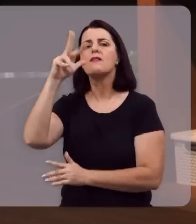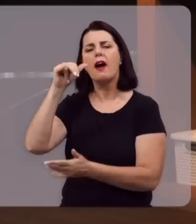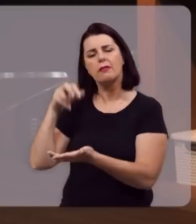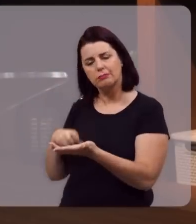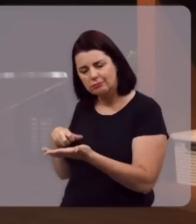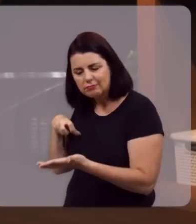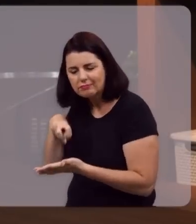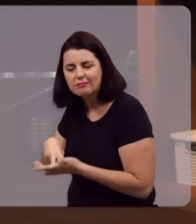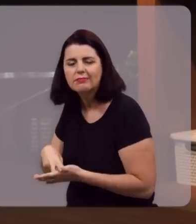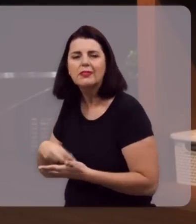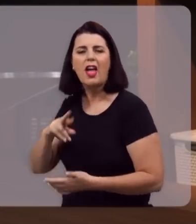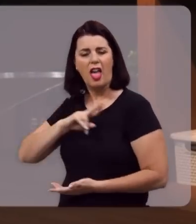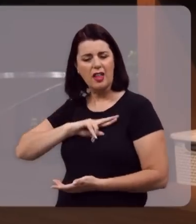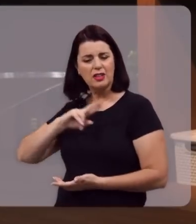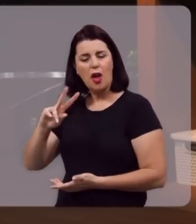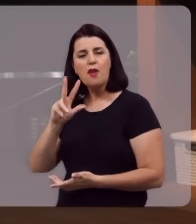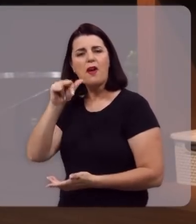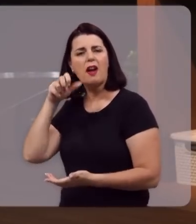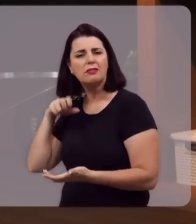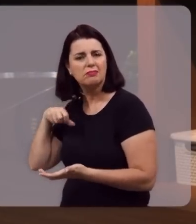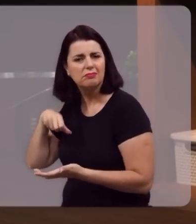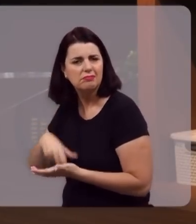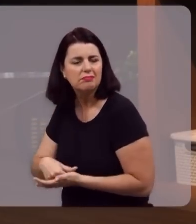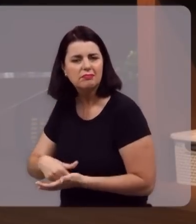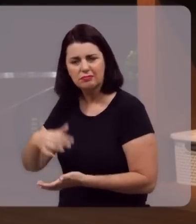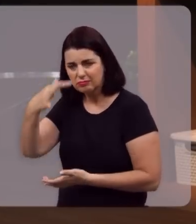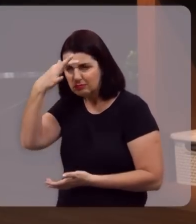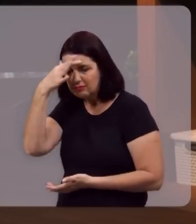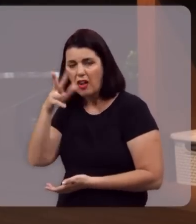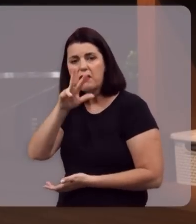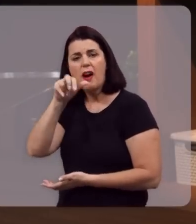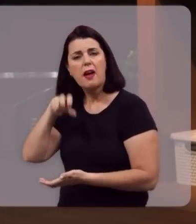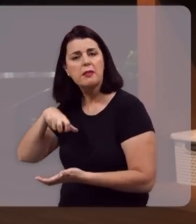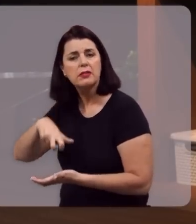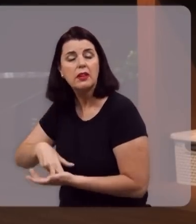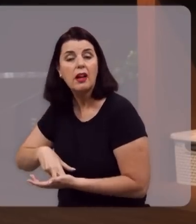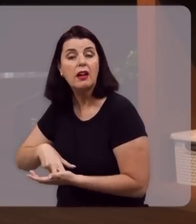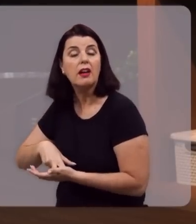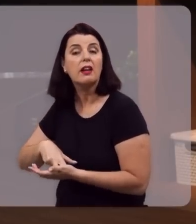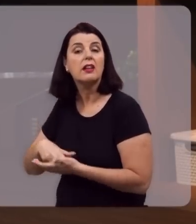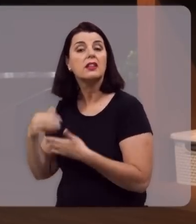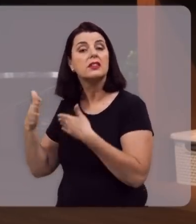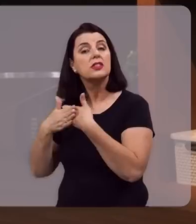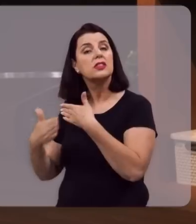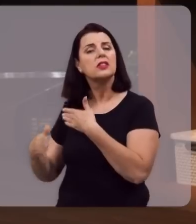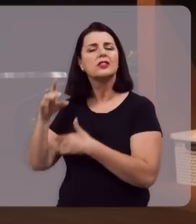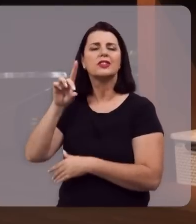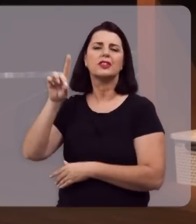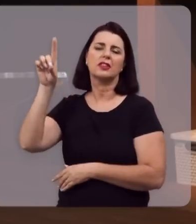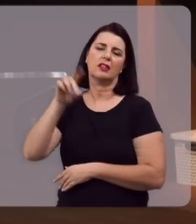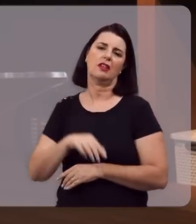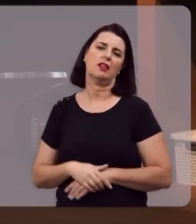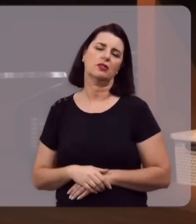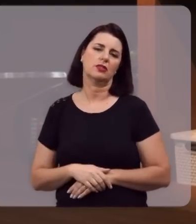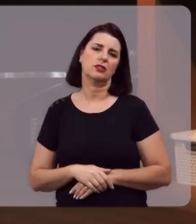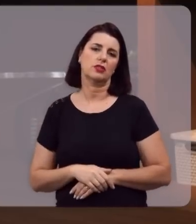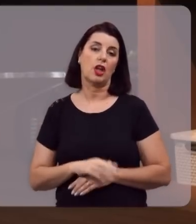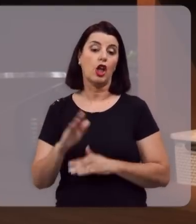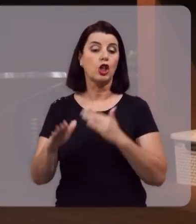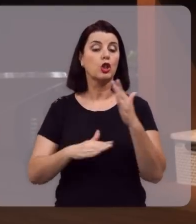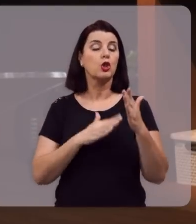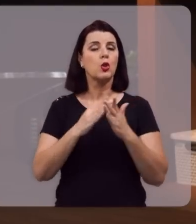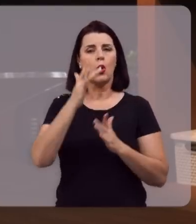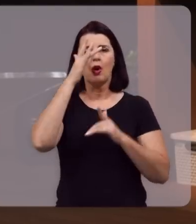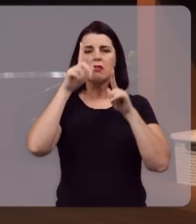prostrar, religiosos vão ter que se prostrar, satanistas vão ter que se prostrar, vão ter que se ajoelhar diante dele. E diz o texto: